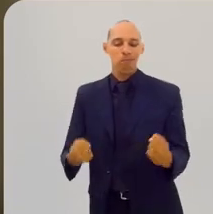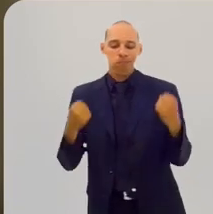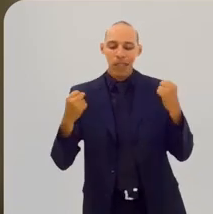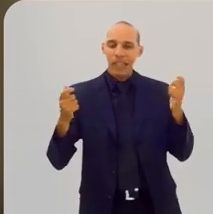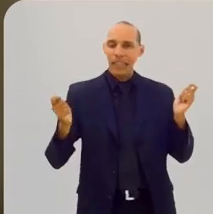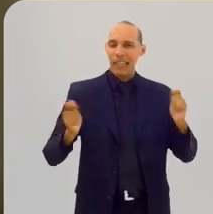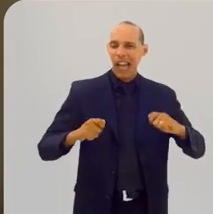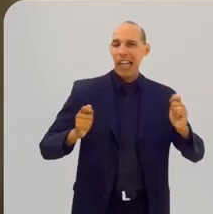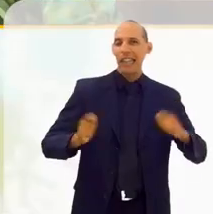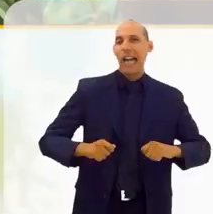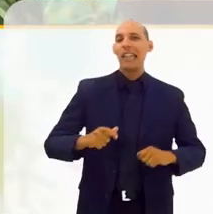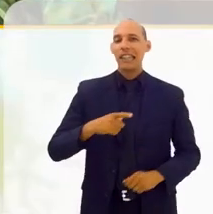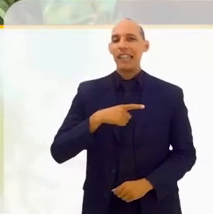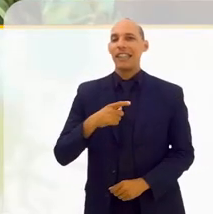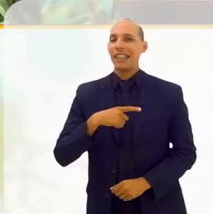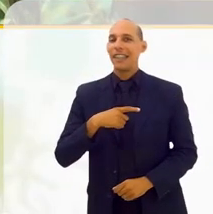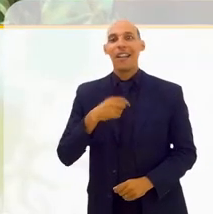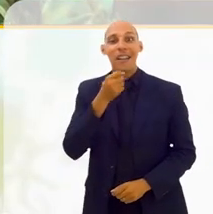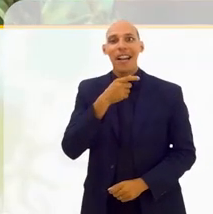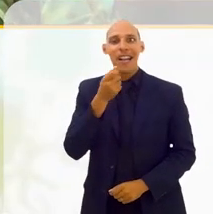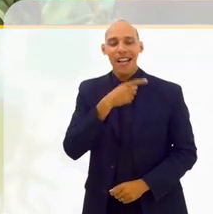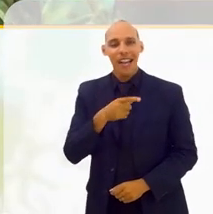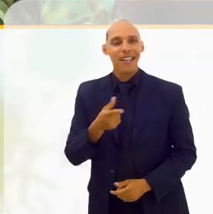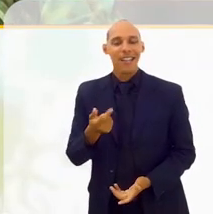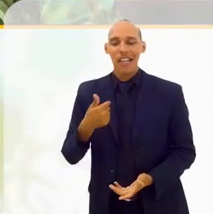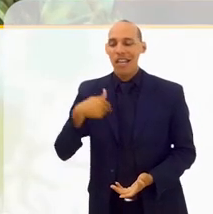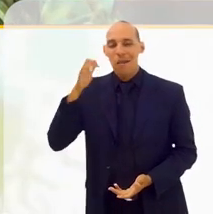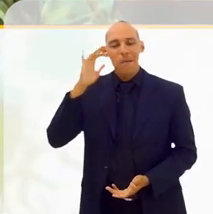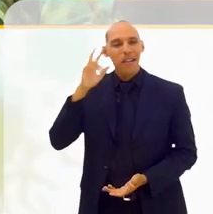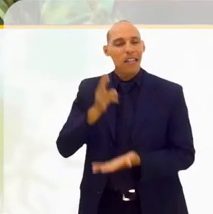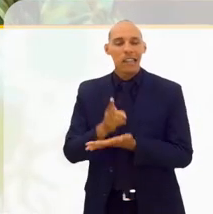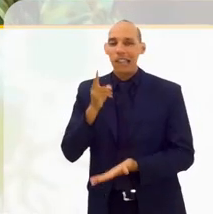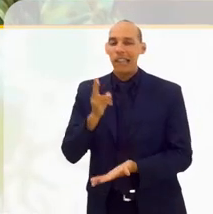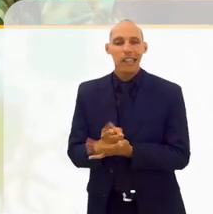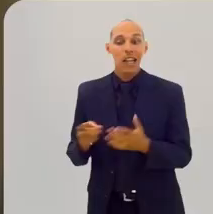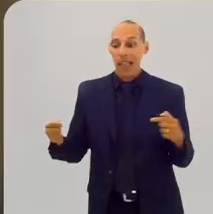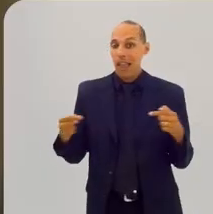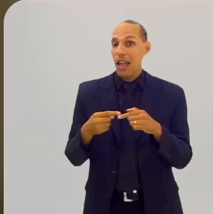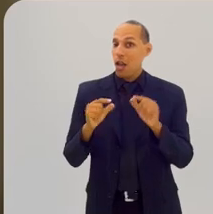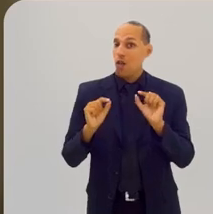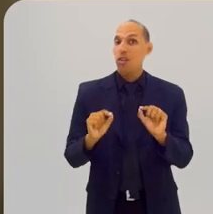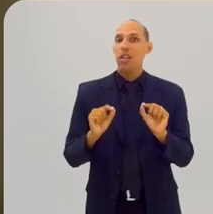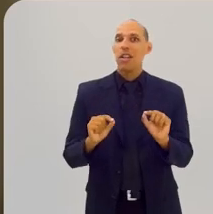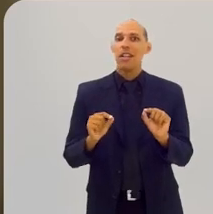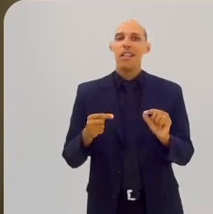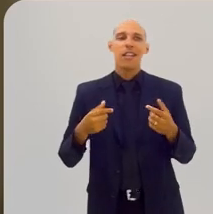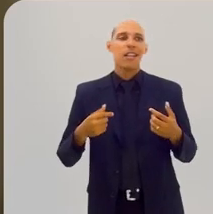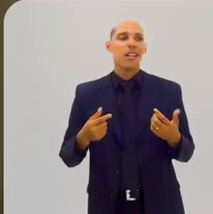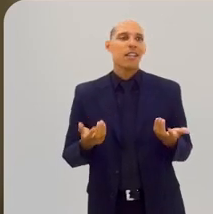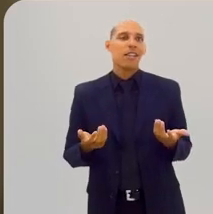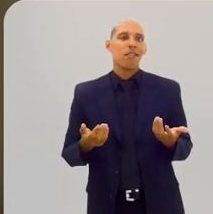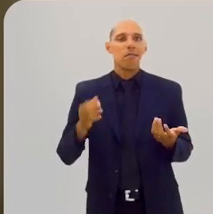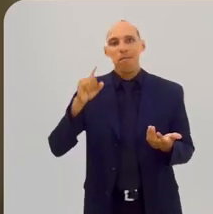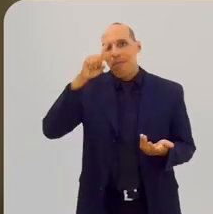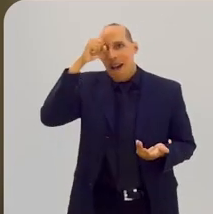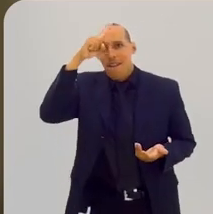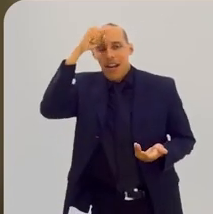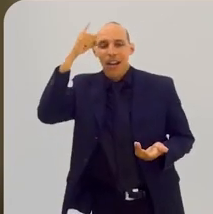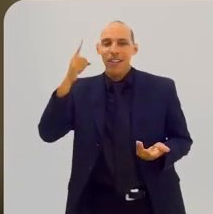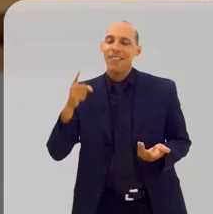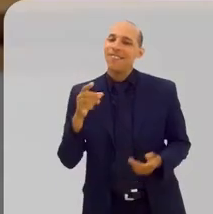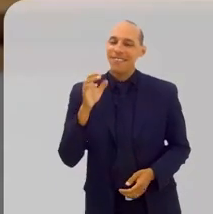no meu potencial engraçado isso e eu sempre pensava e associava isso a criação a